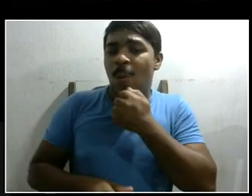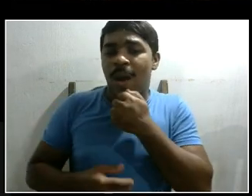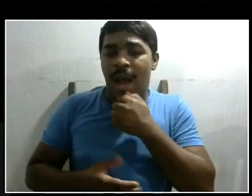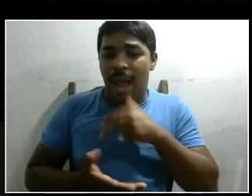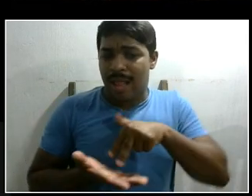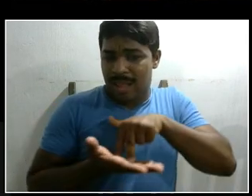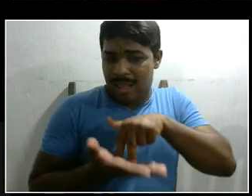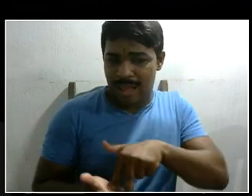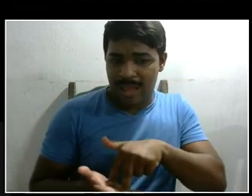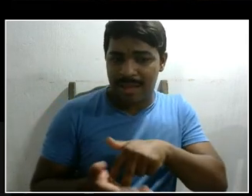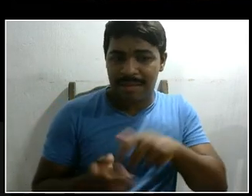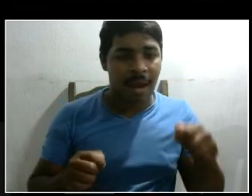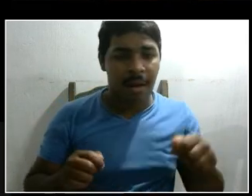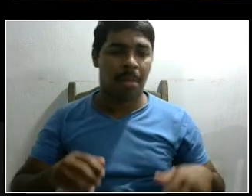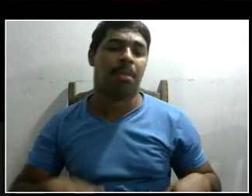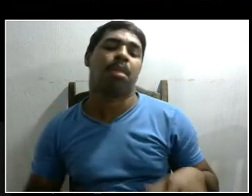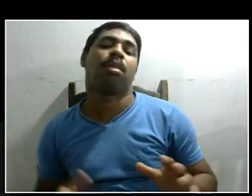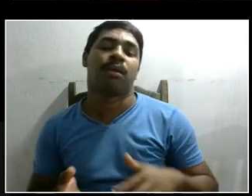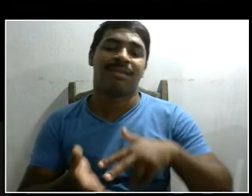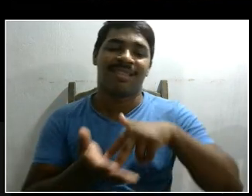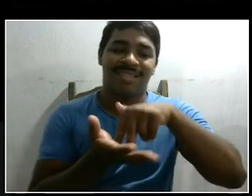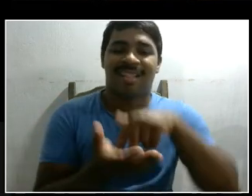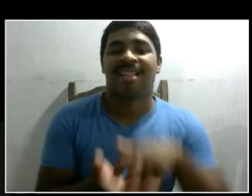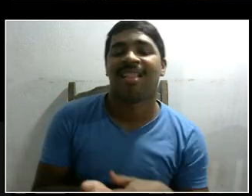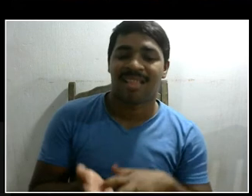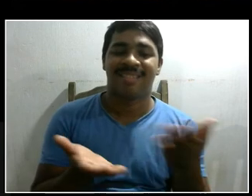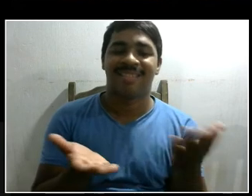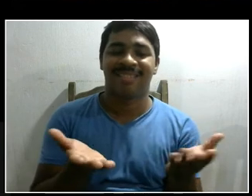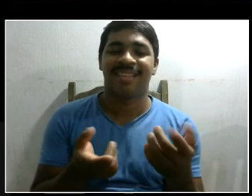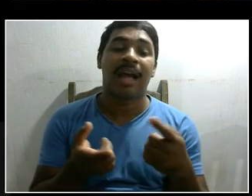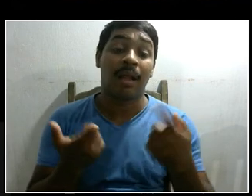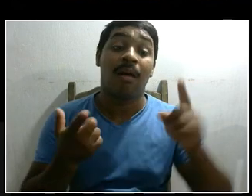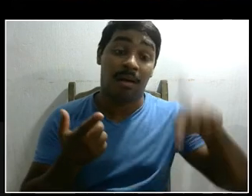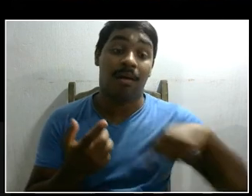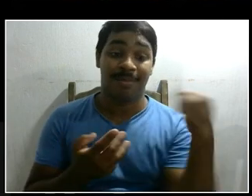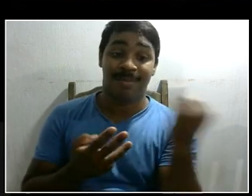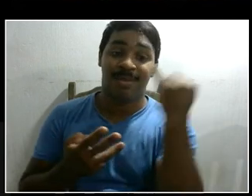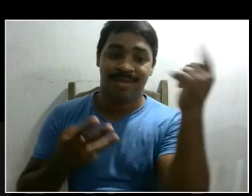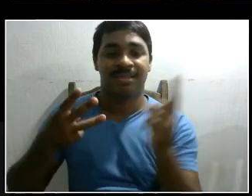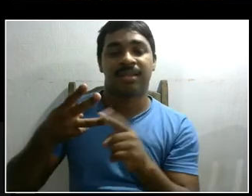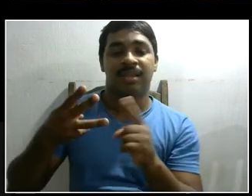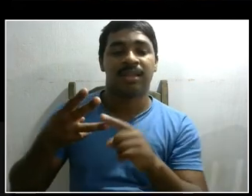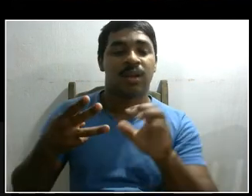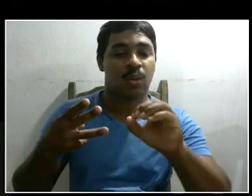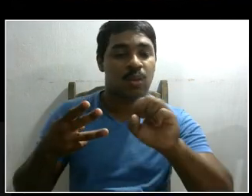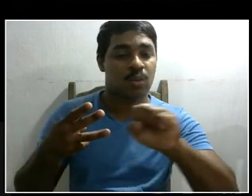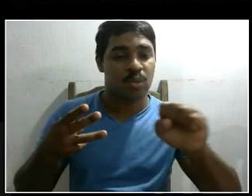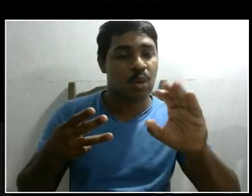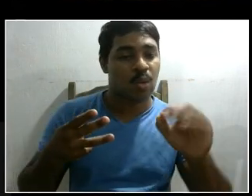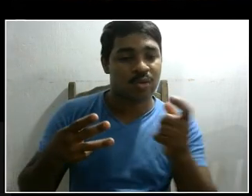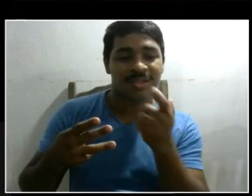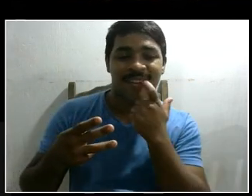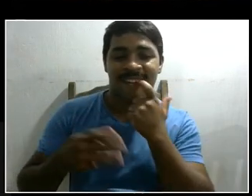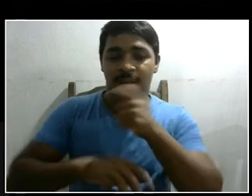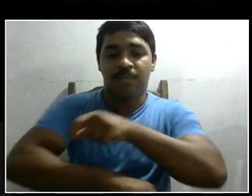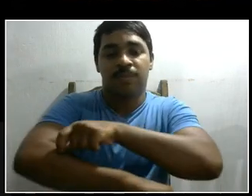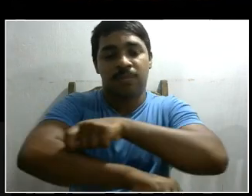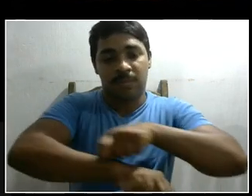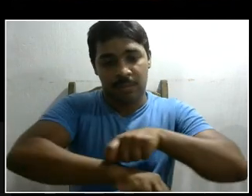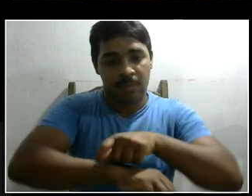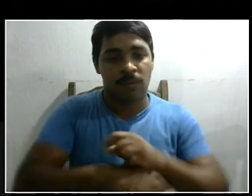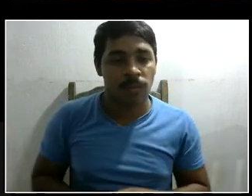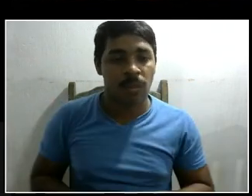para movimentação, ele é um tecido muito importante também no nosso corpo. E ele serve também para proteção, tá?